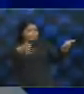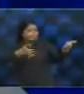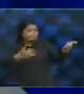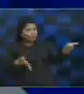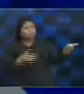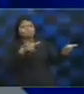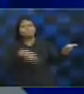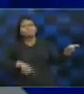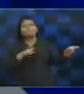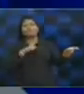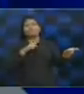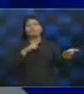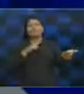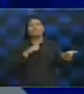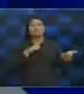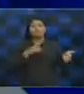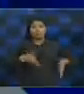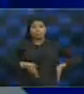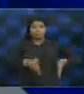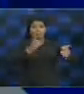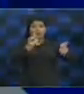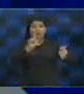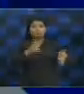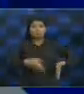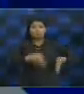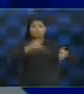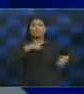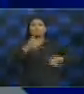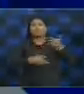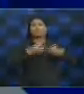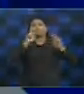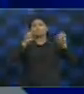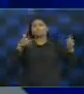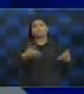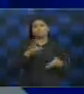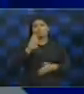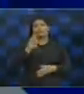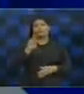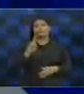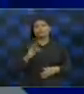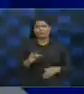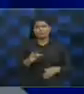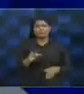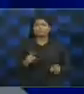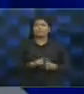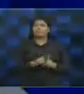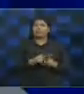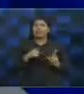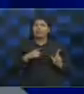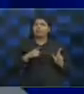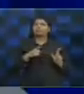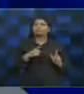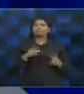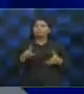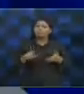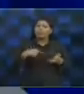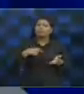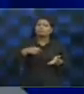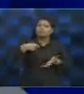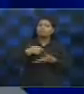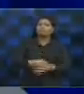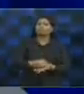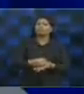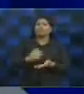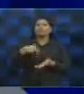a faixa azul é um trabalho na direção do BRT. Do mesmo modo, eu insisto em que nós temos que fazer obras de